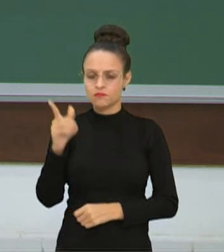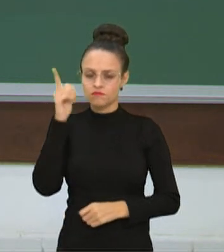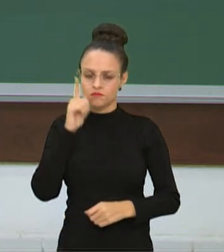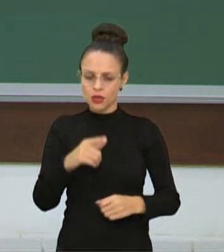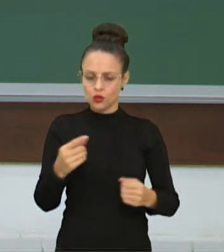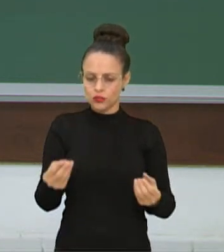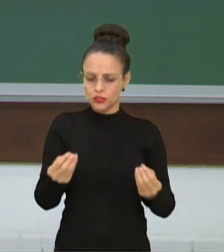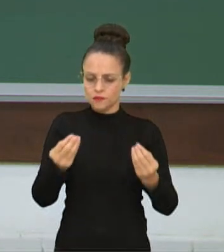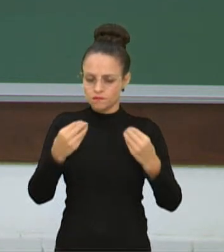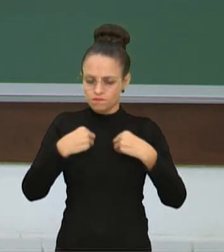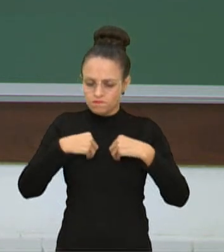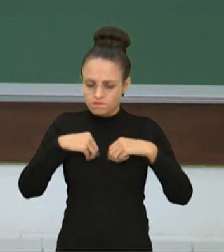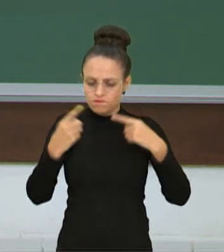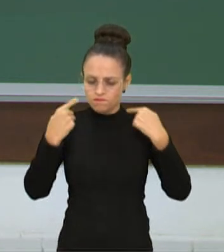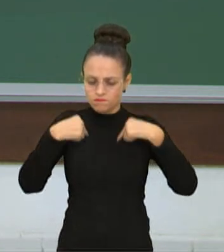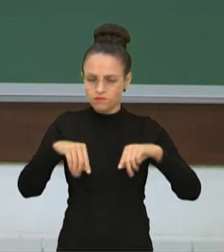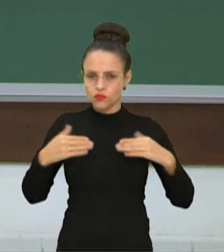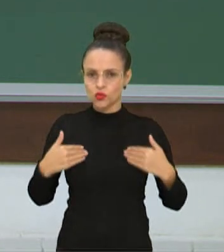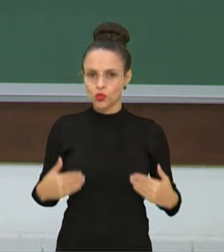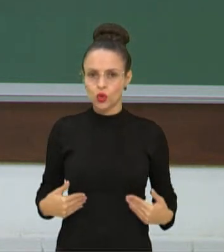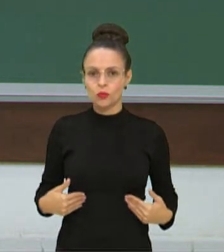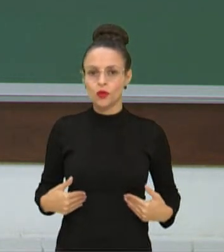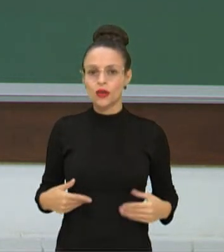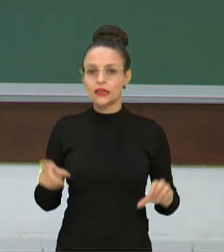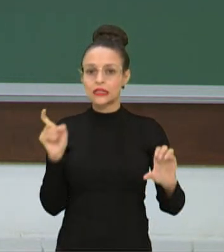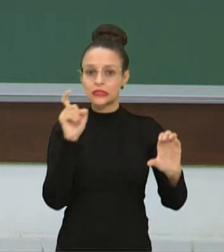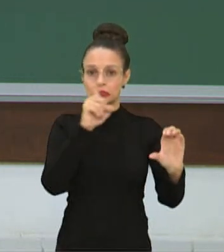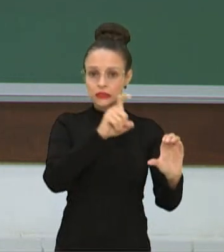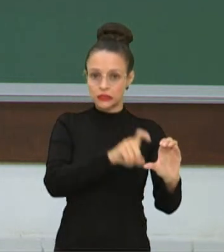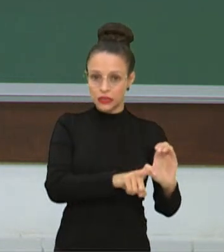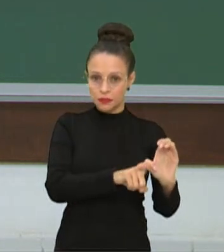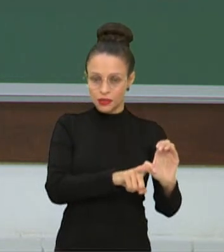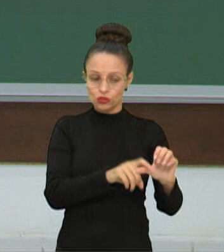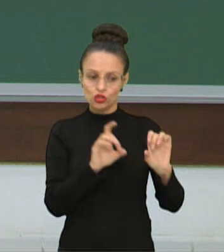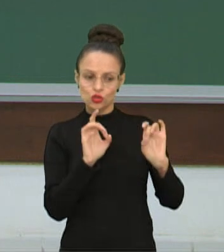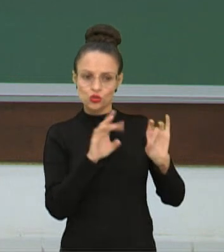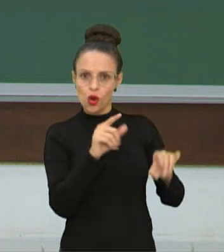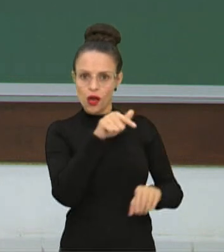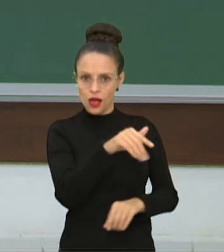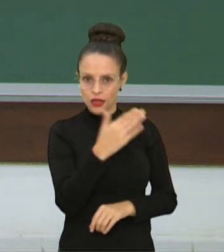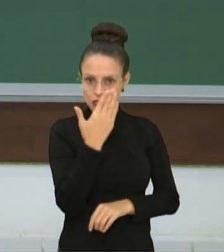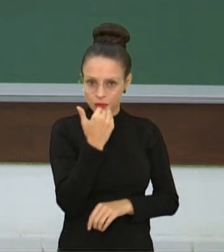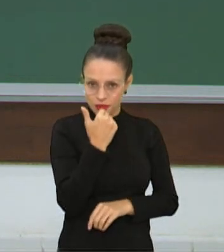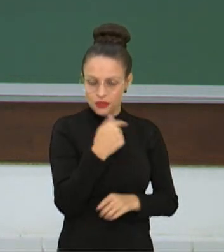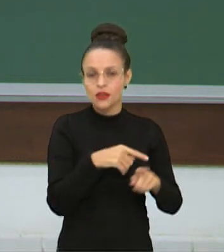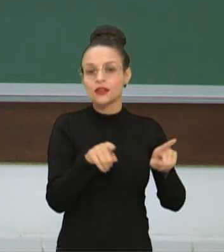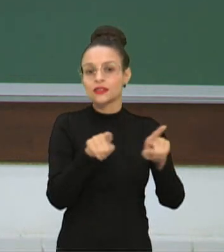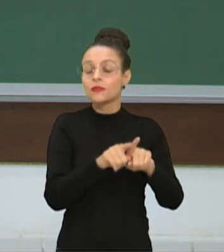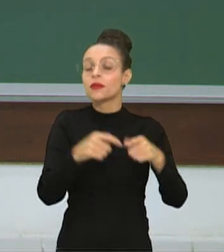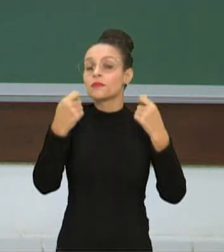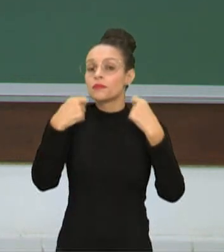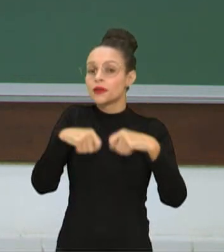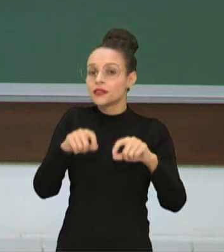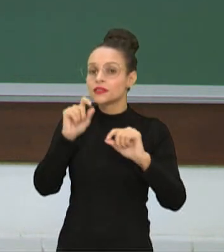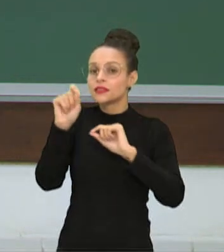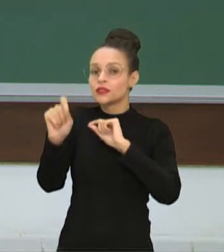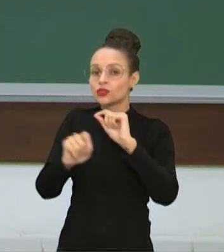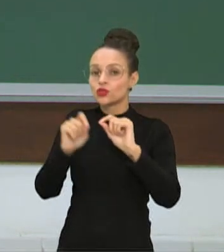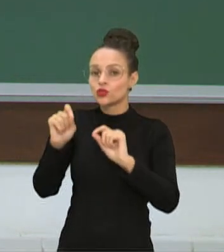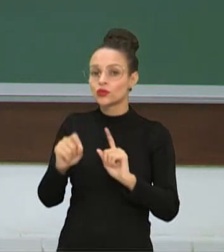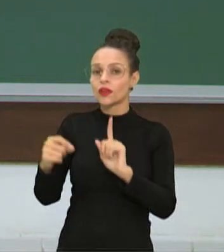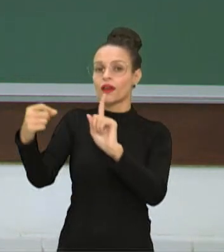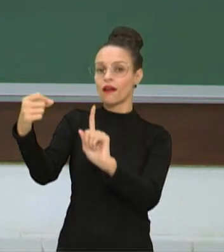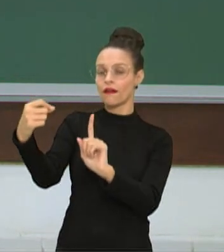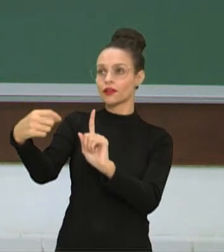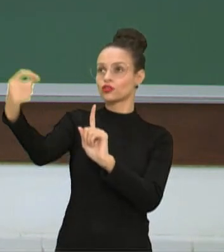dela adequada no nosso corpo, a gente não depende apenas da alimentação. A gente precisa também nos expor à